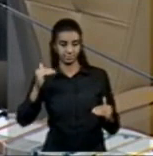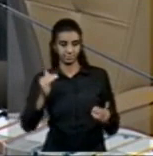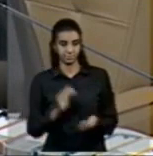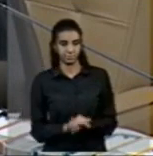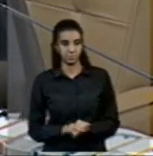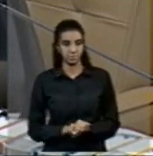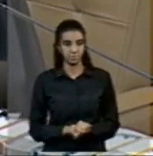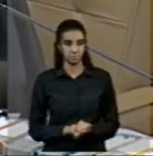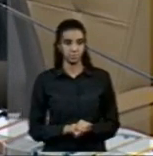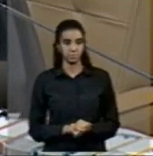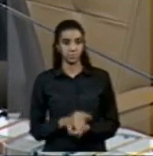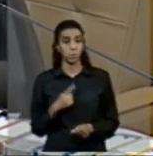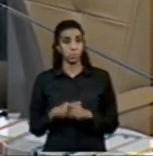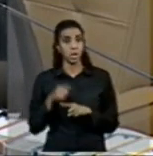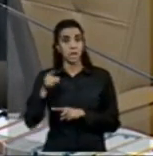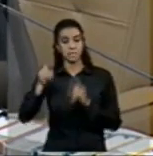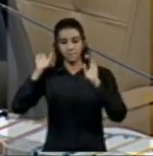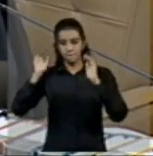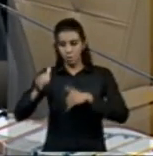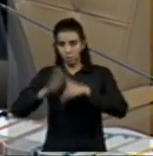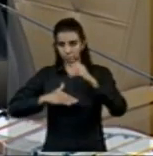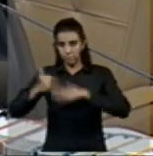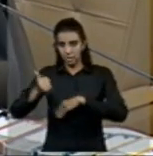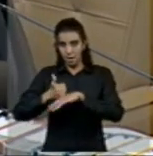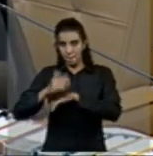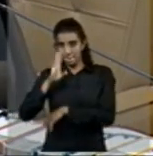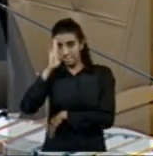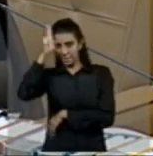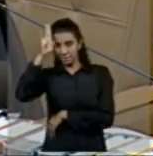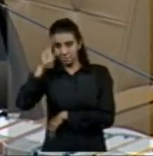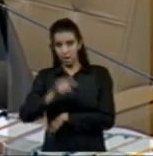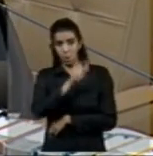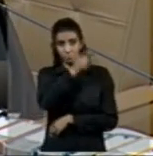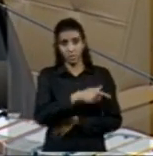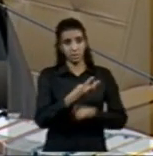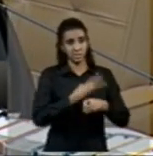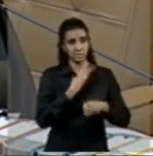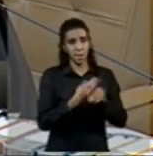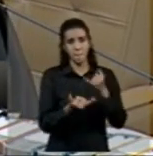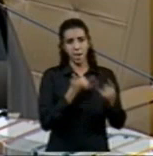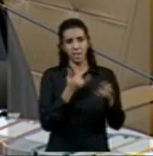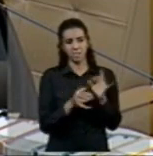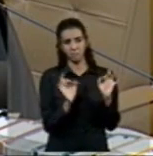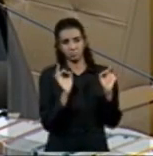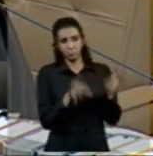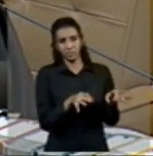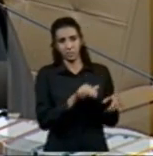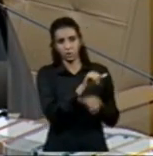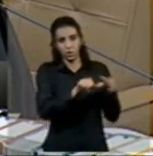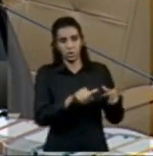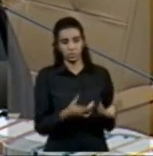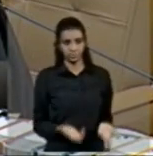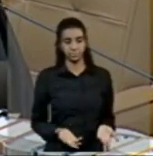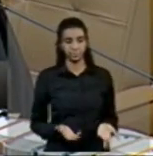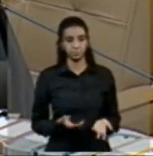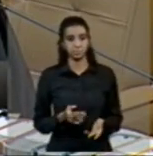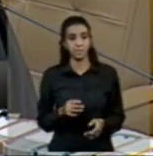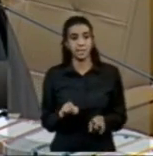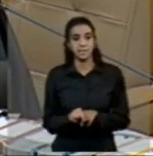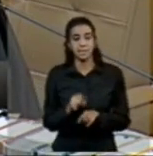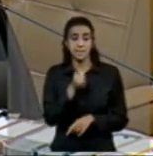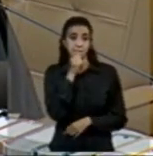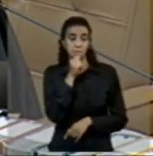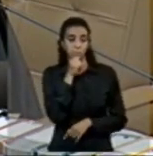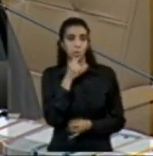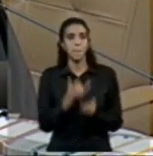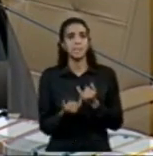maior rotatividade e descartabilidade do trabalhador terceirizado. Sem falar na circunstância de que basta pegar